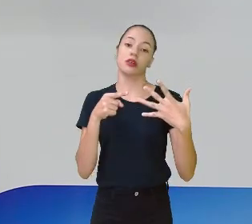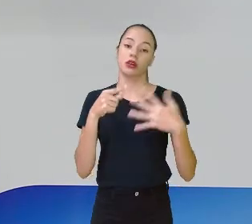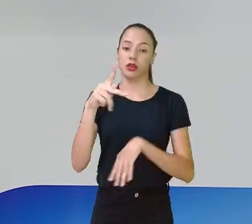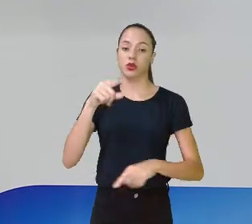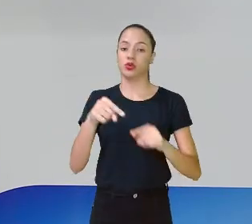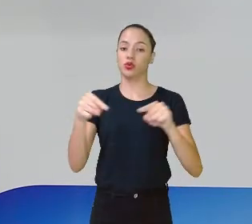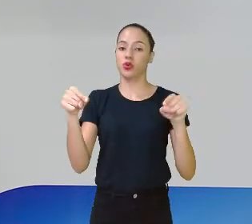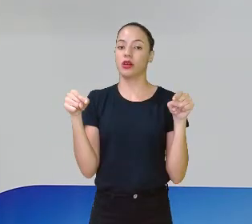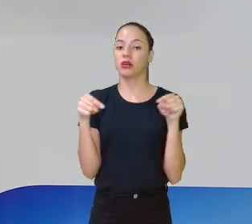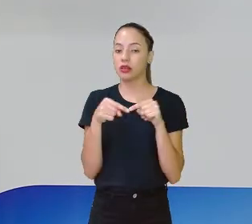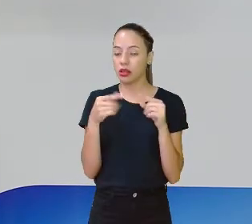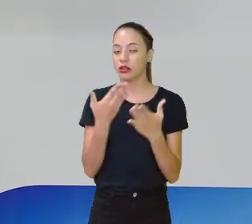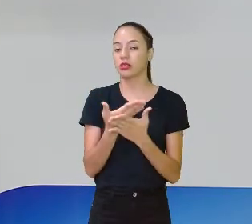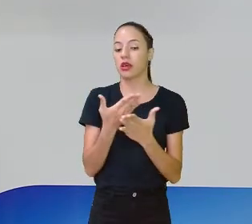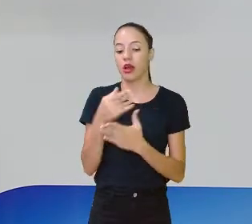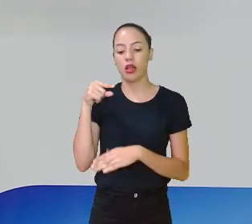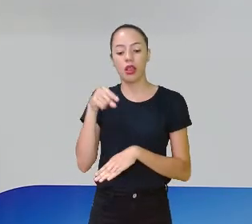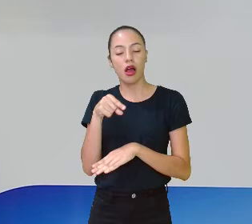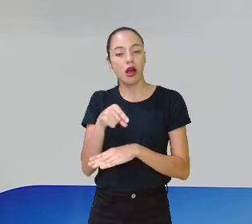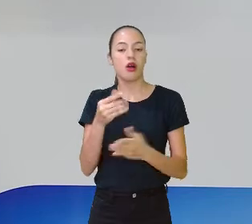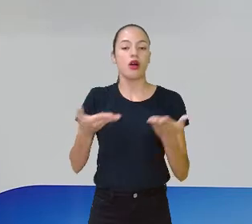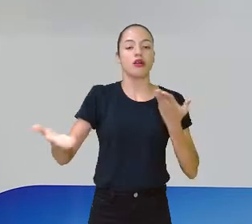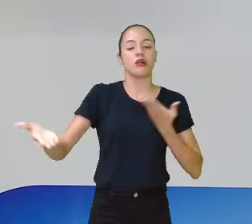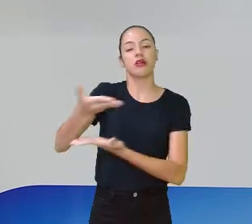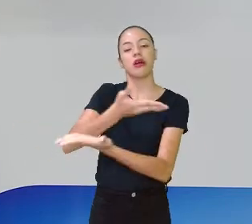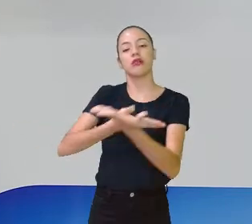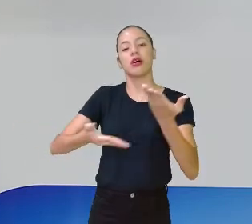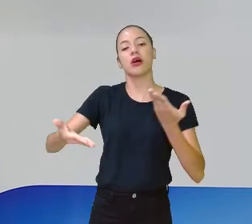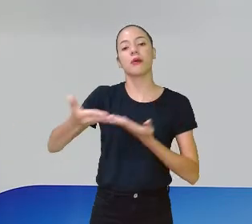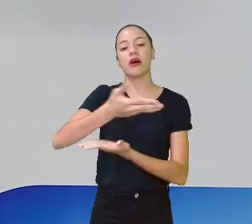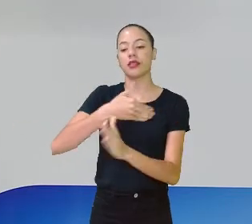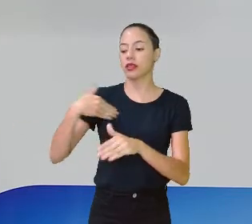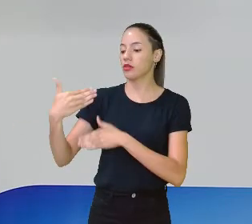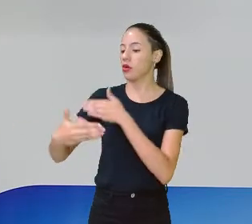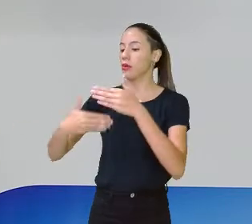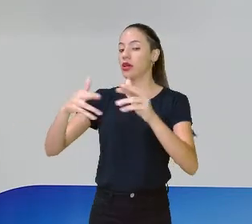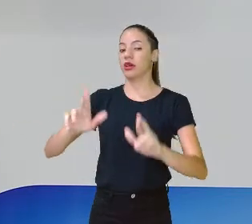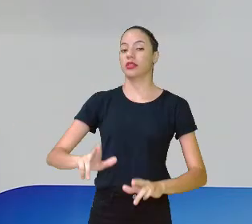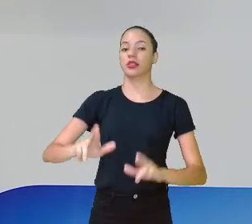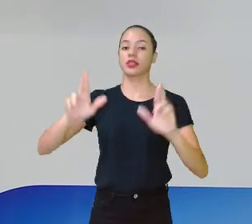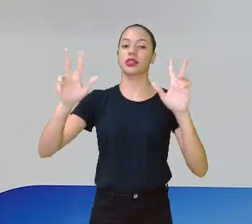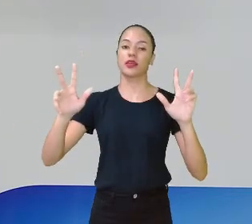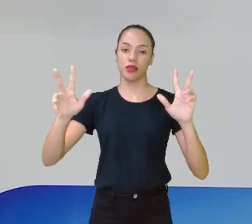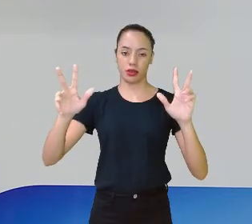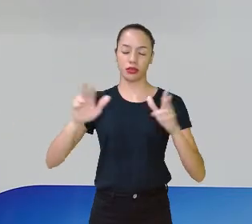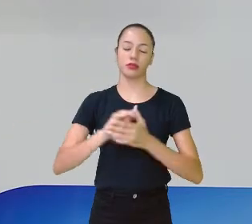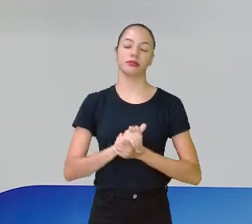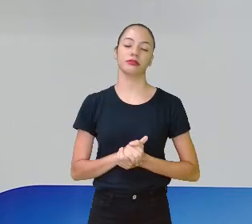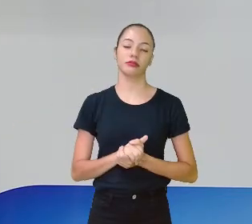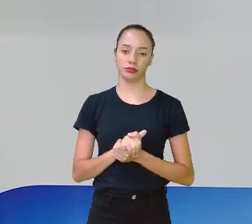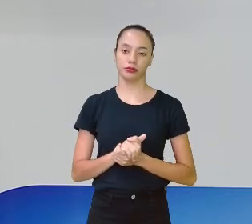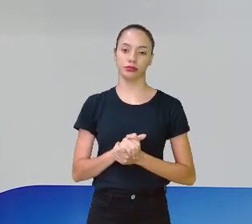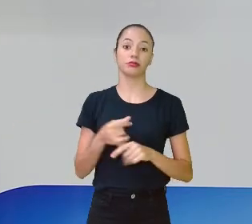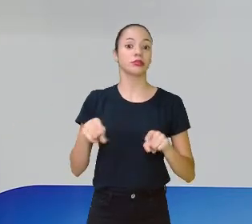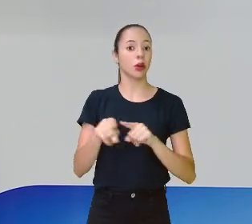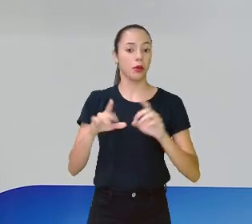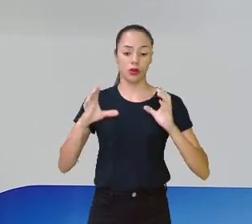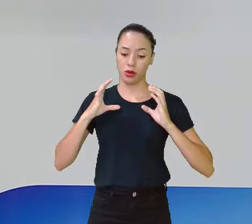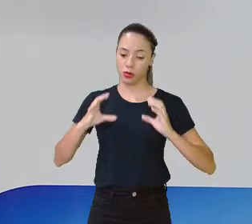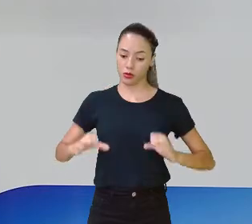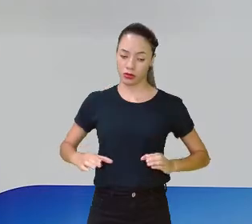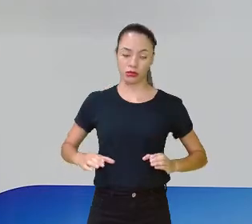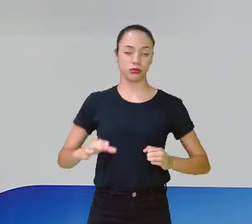aula começa a ter um outro envolvimento, uma outra desenvoltura, um outro tipo de abordagem e de